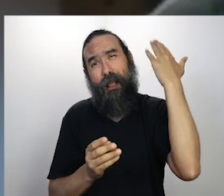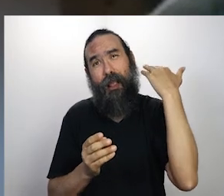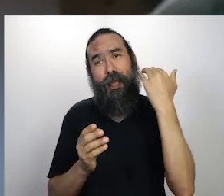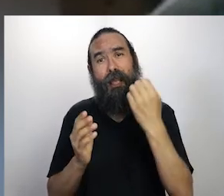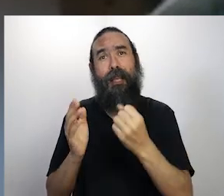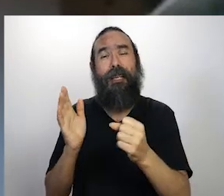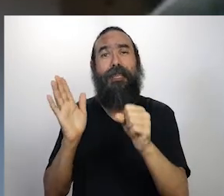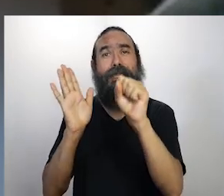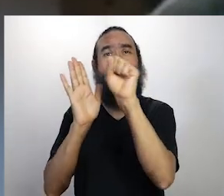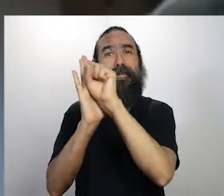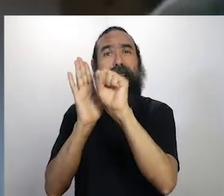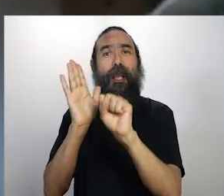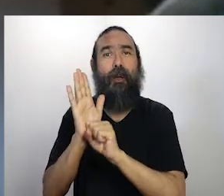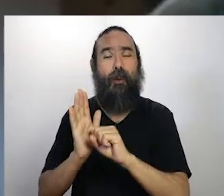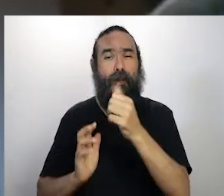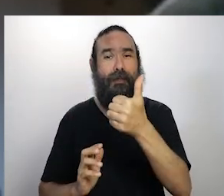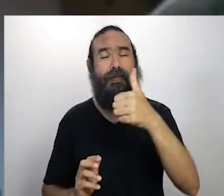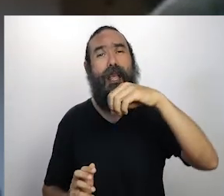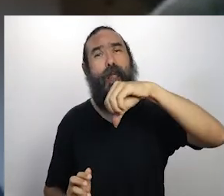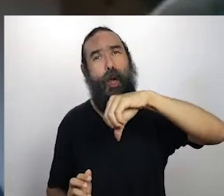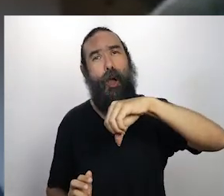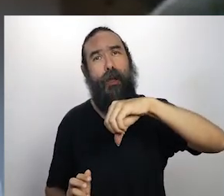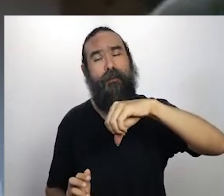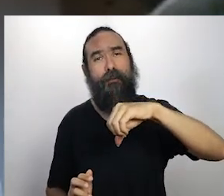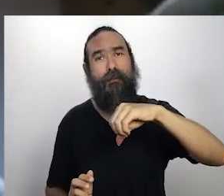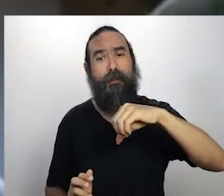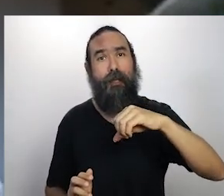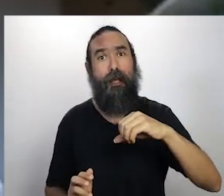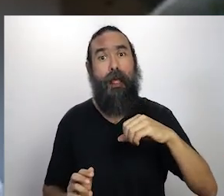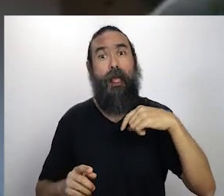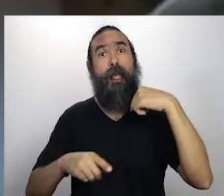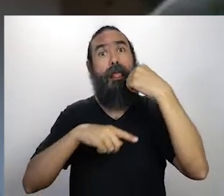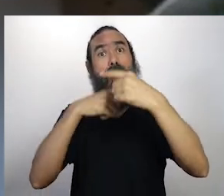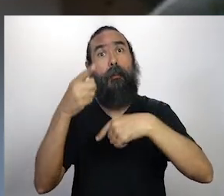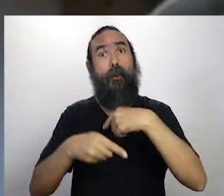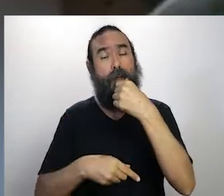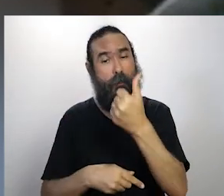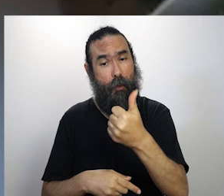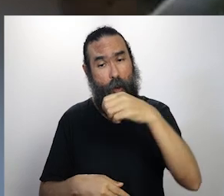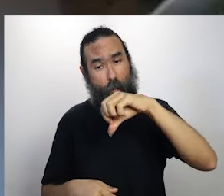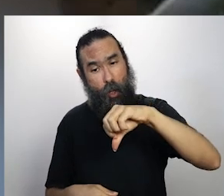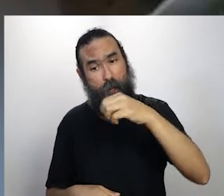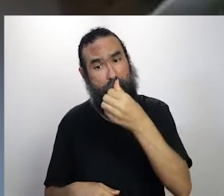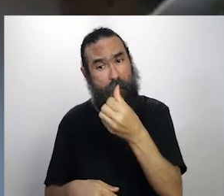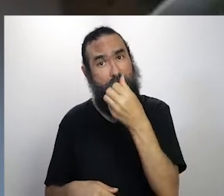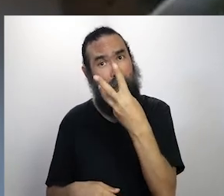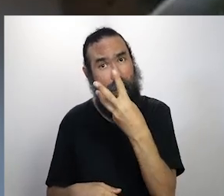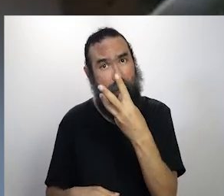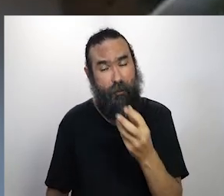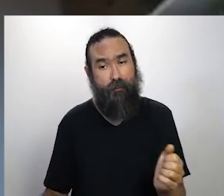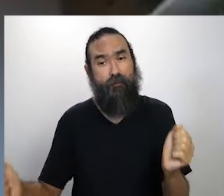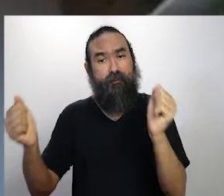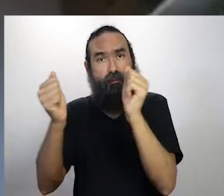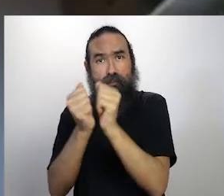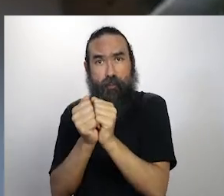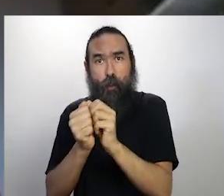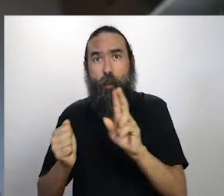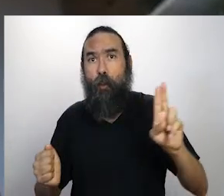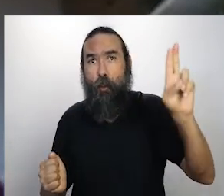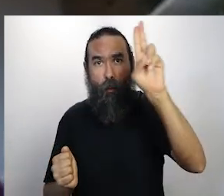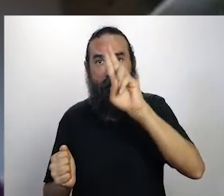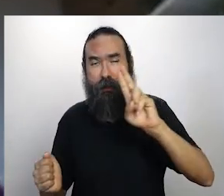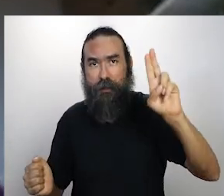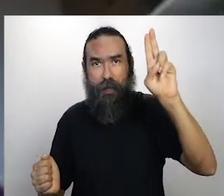na verdade, e ele só se integrou à universidade em 1963, então sempre foi um museu público